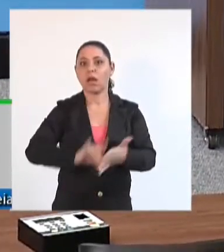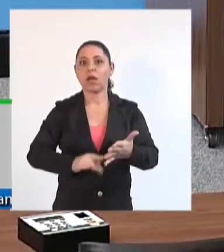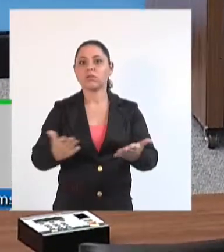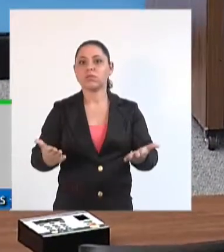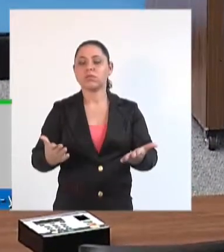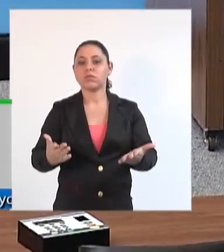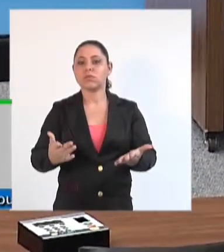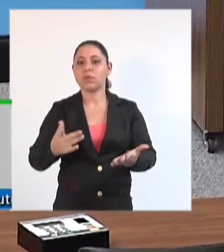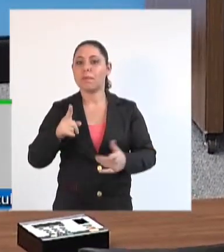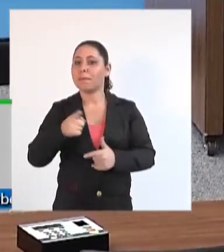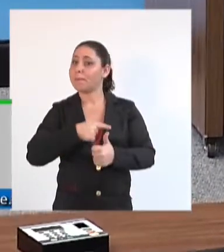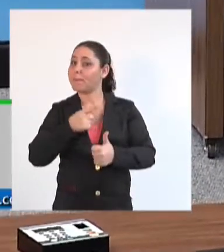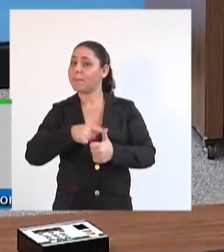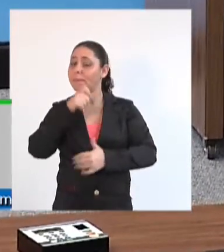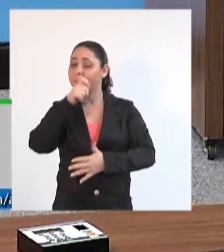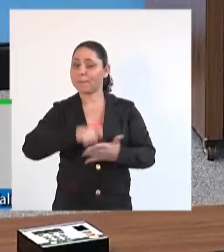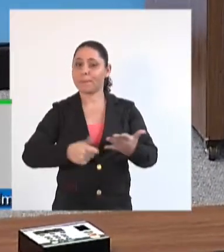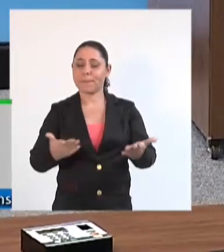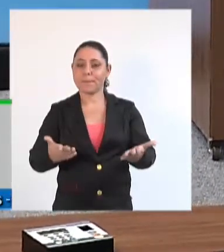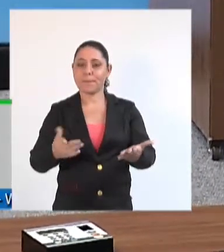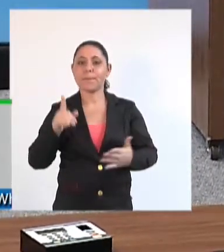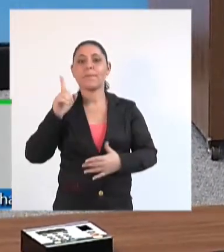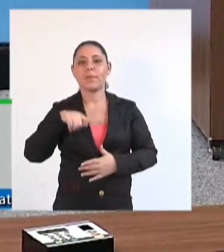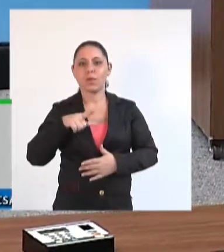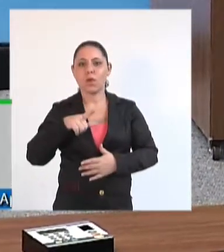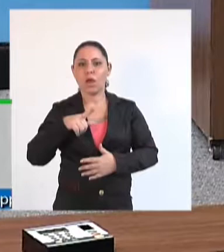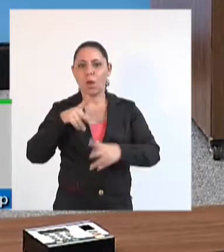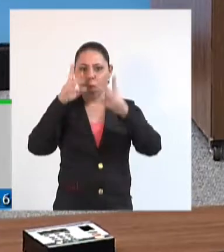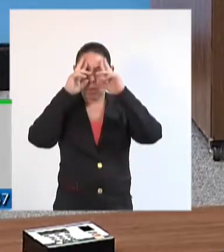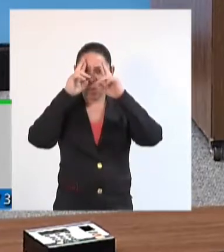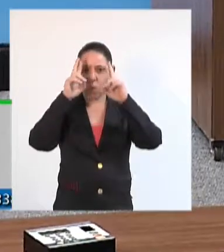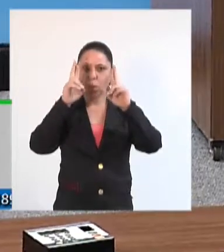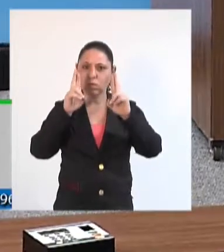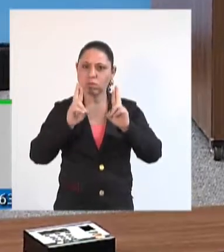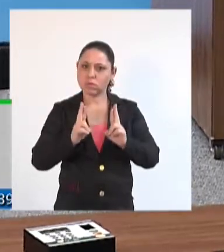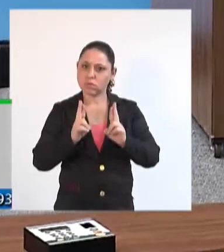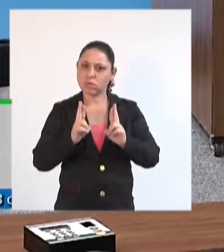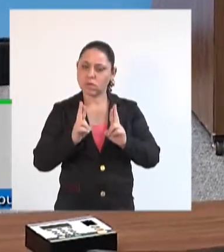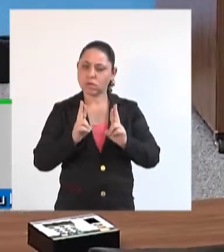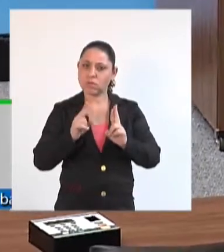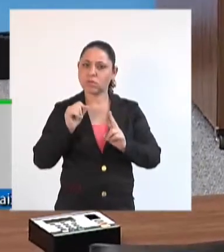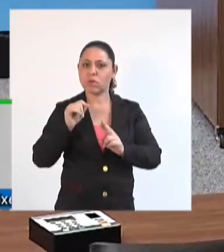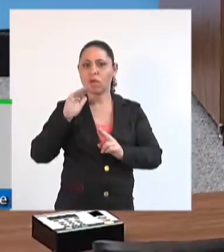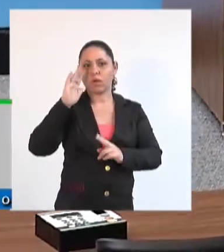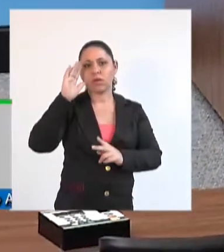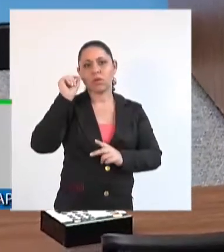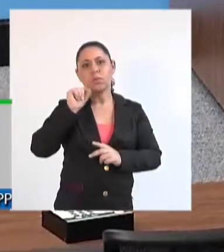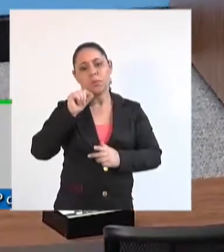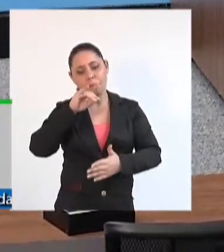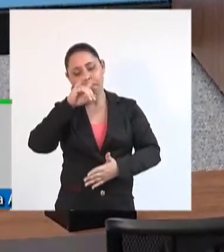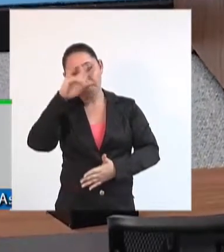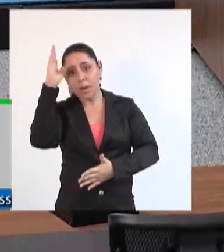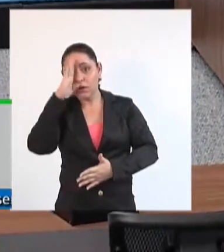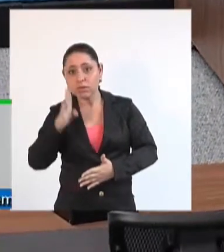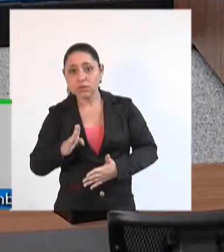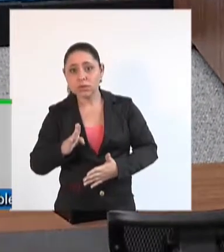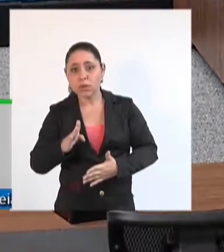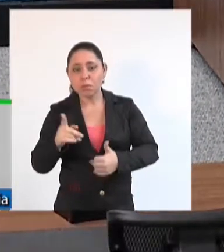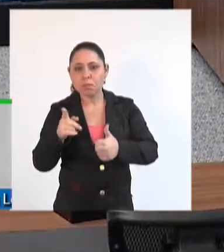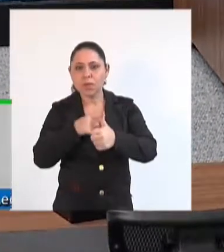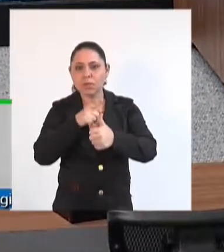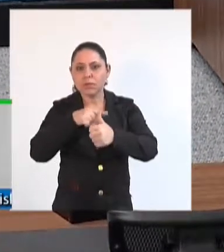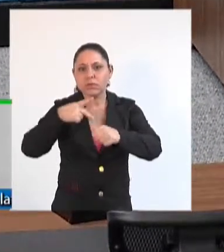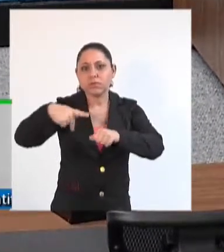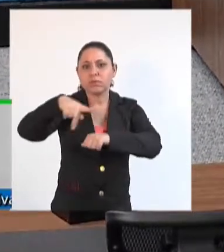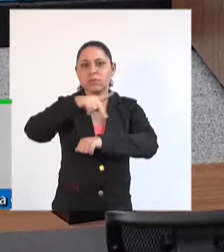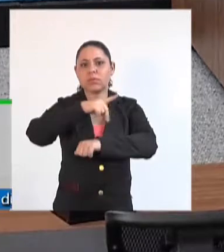primeiro signatário. Isso é uma questão de honra, isso é maravilhoso. O Brasil reconheceu esse documento, foi o primeiro